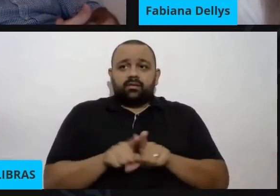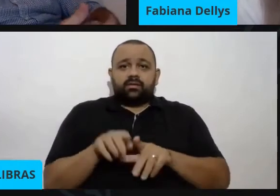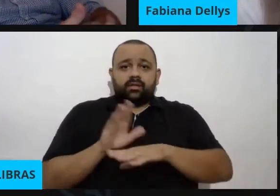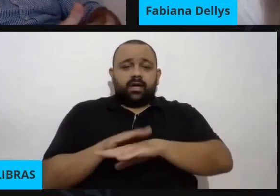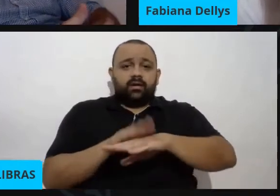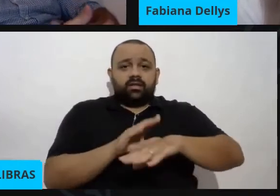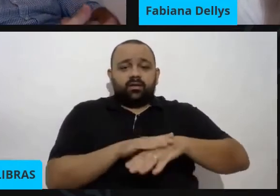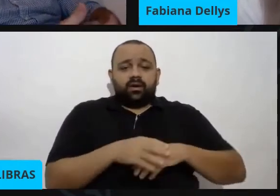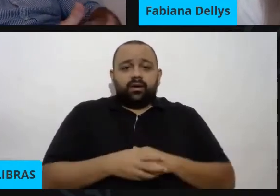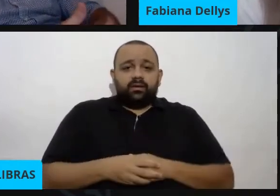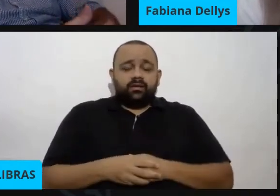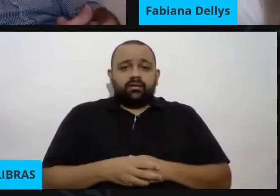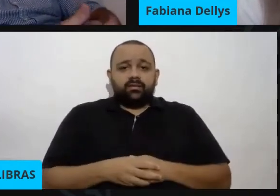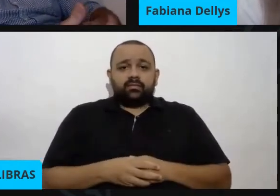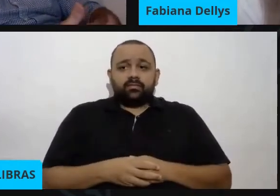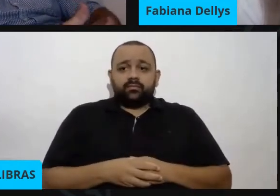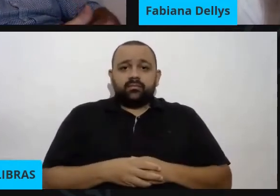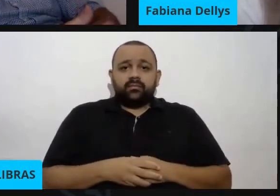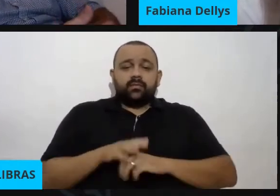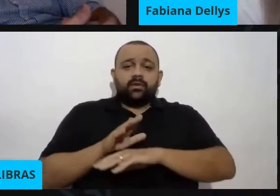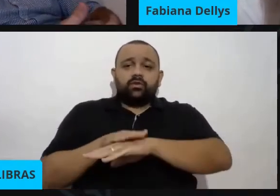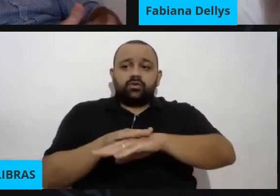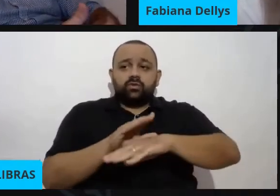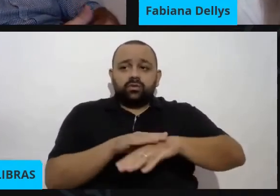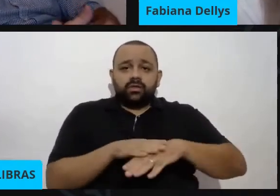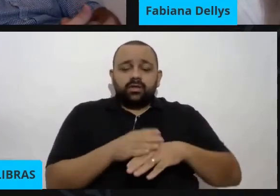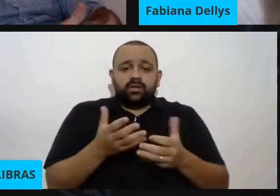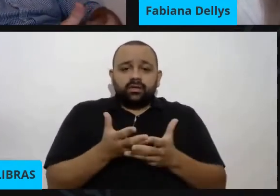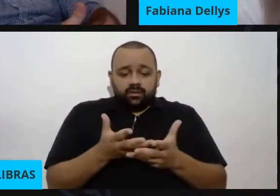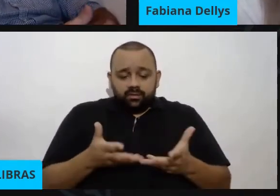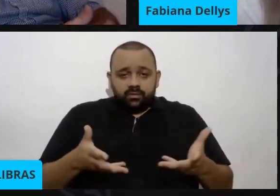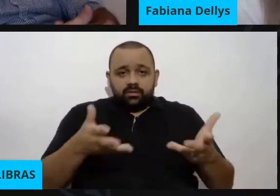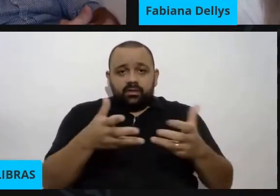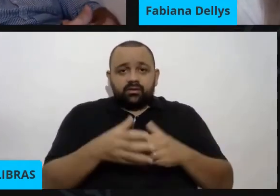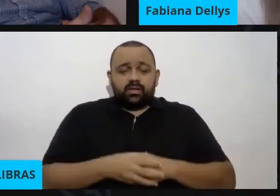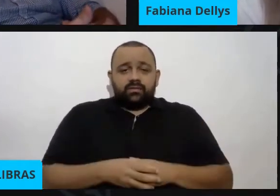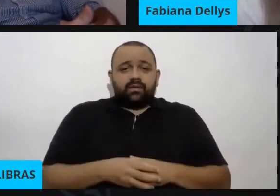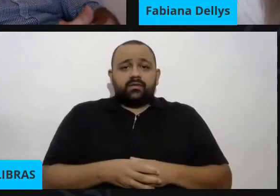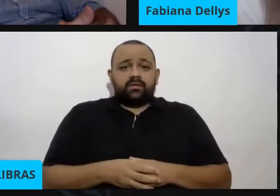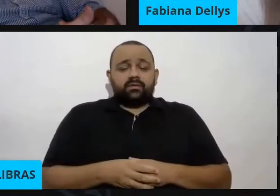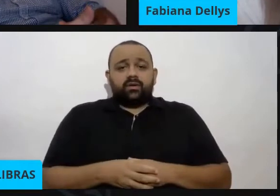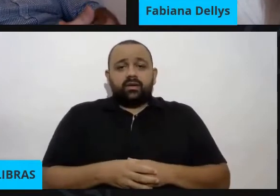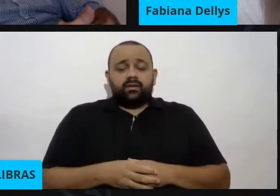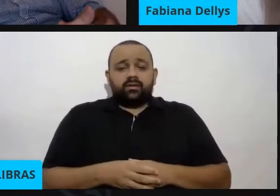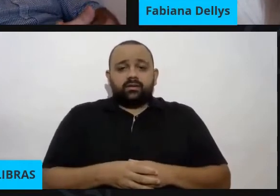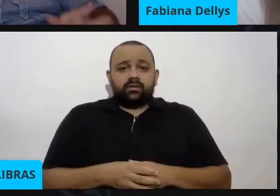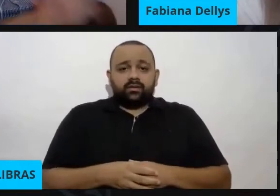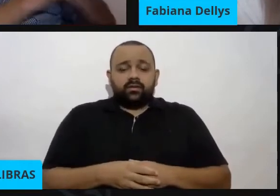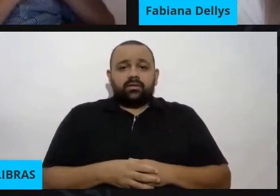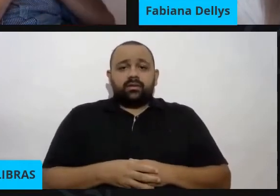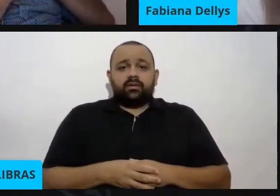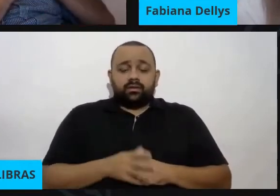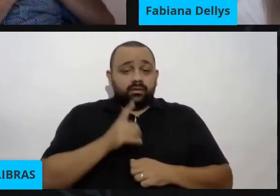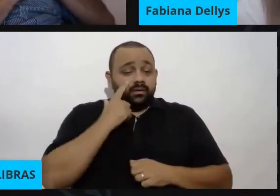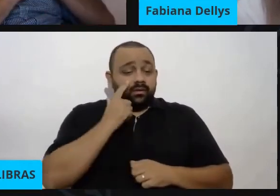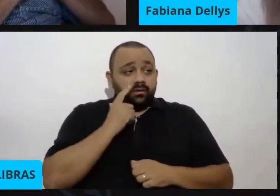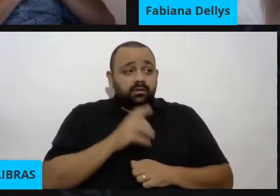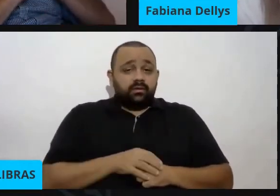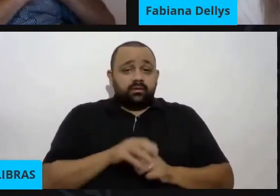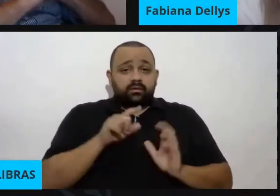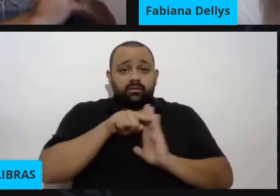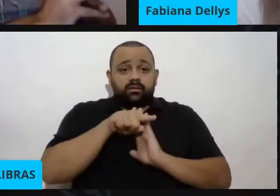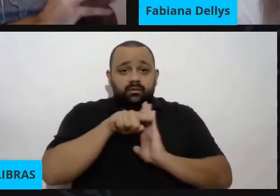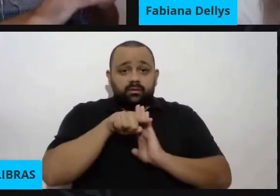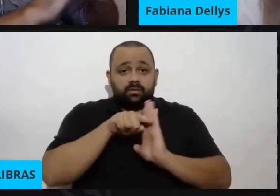Socializar, você pode fazer um monte de outros eventos também para isso, mas ela está lá para aprender. Porque, olhem bem, o prognóstico